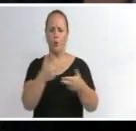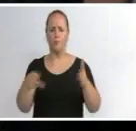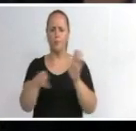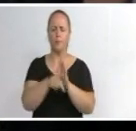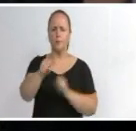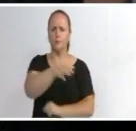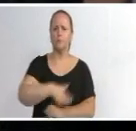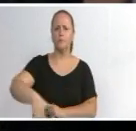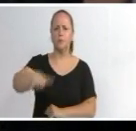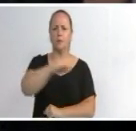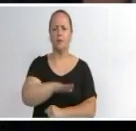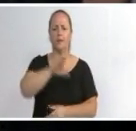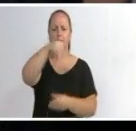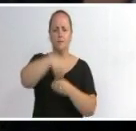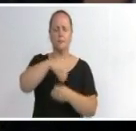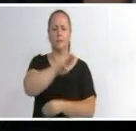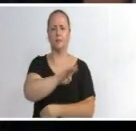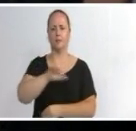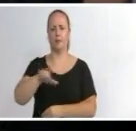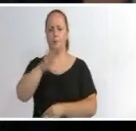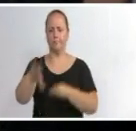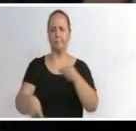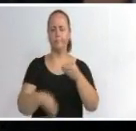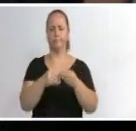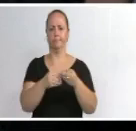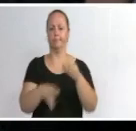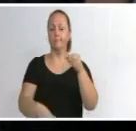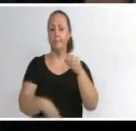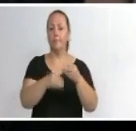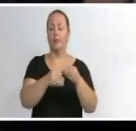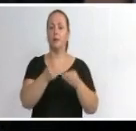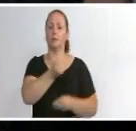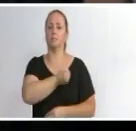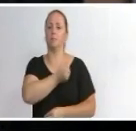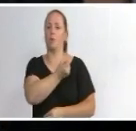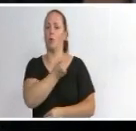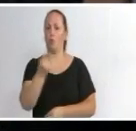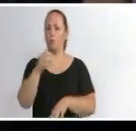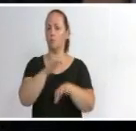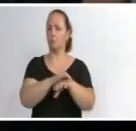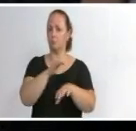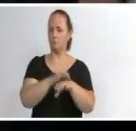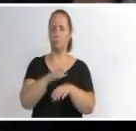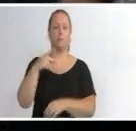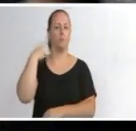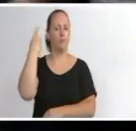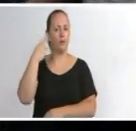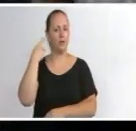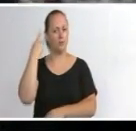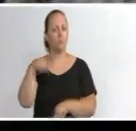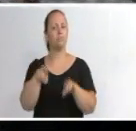Blumenau e da outras providências. A emenda 1, de autoria do vereador, trata também...